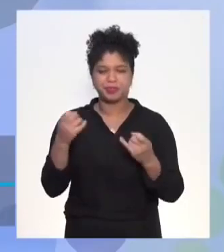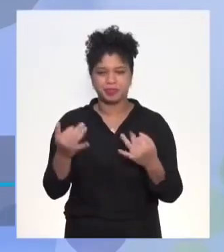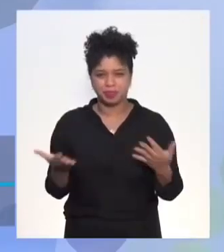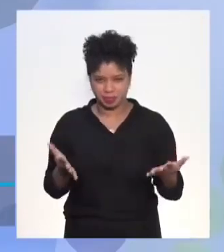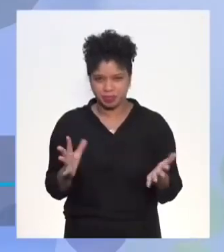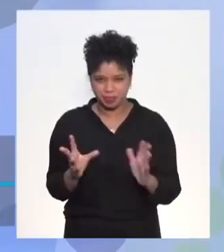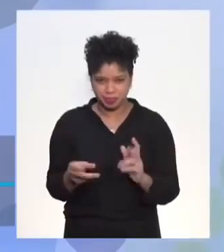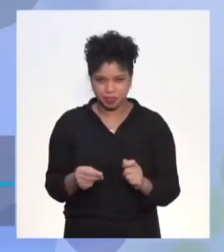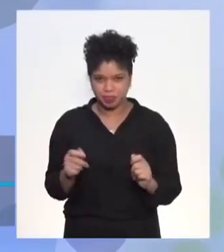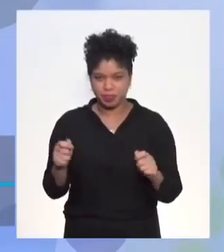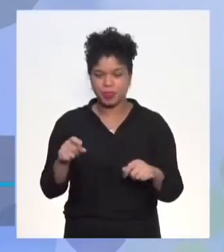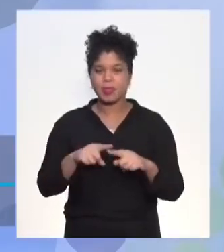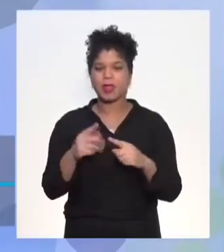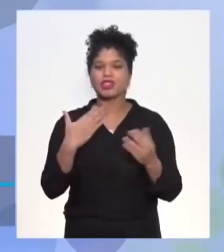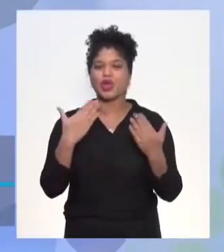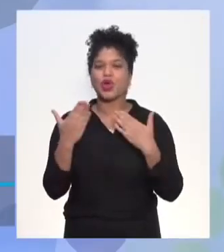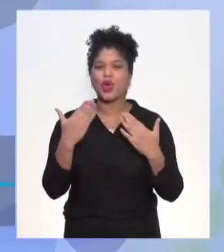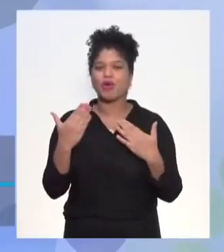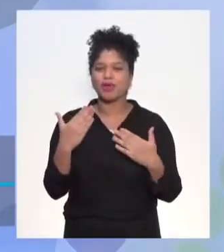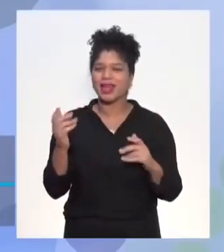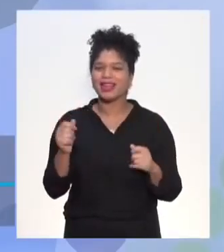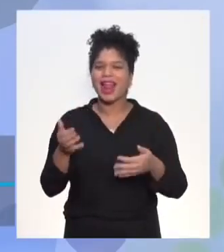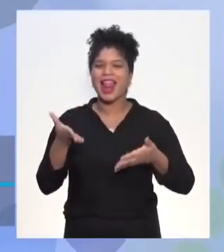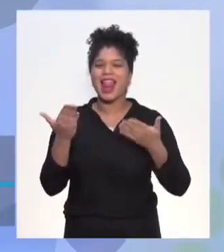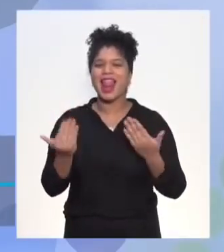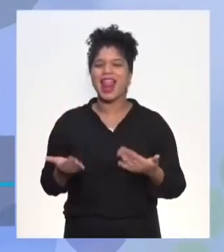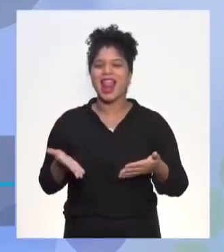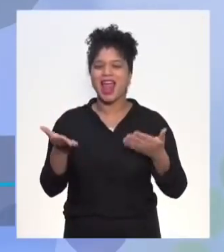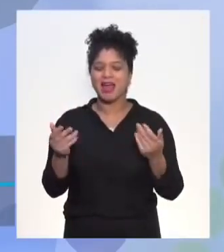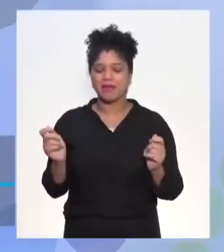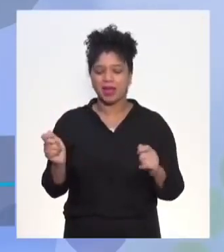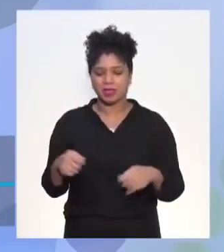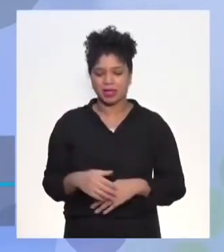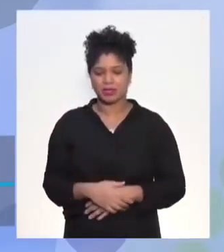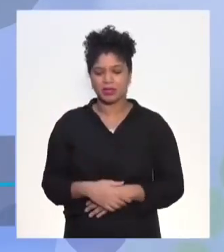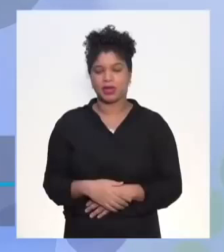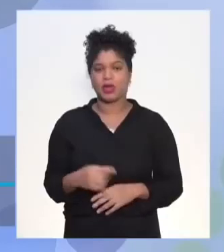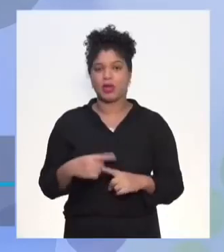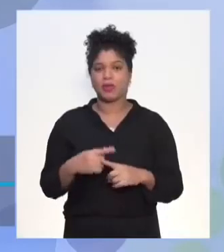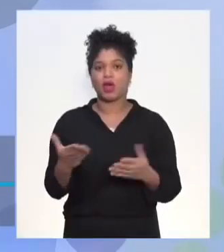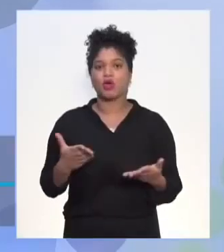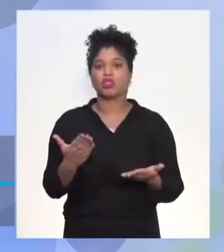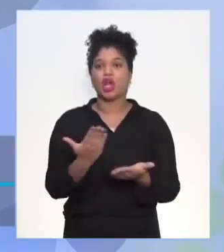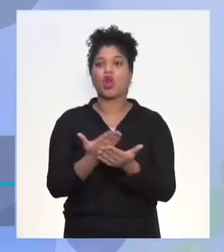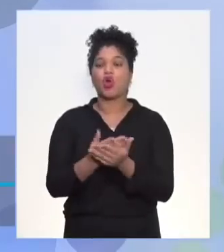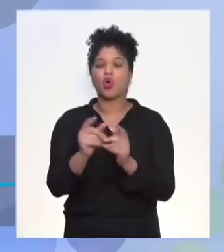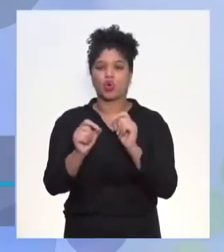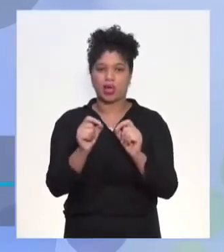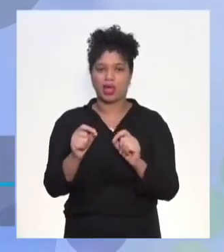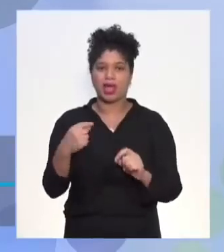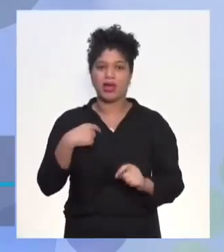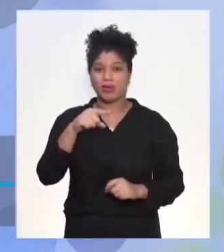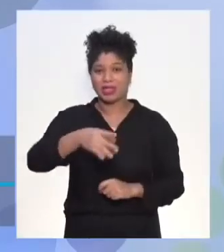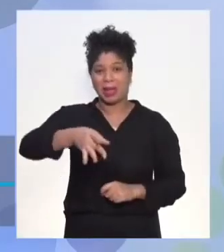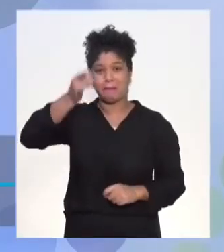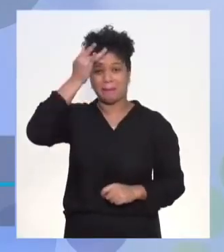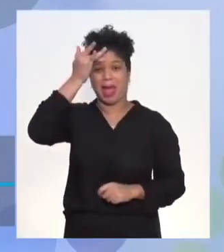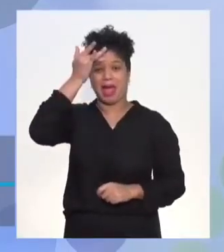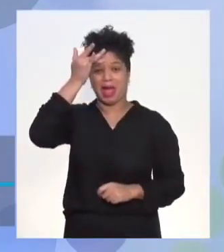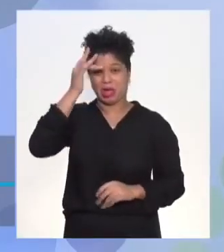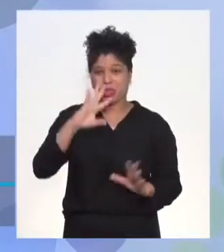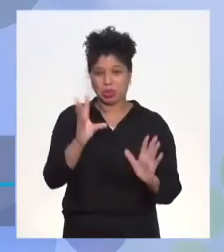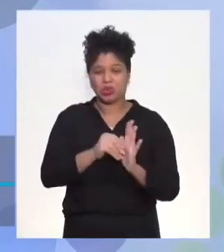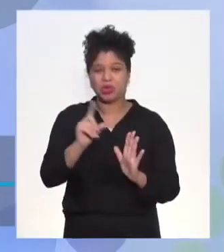hoje, mas vamos batendo papo, conversando, para ficar bem leve, tranquilo. E, na verdade, o que eu quero com esta aula não é que você decore nada, não. Eu